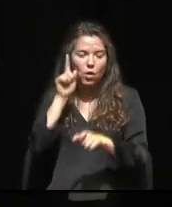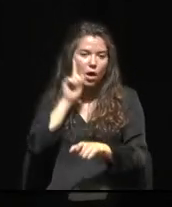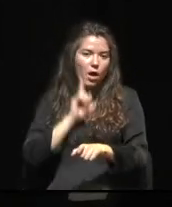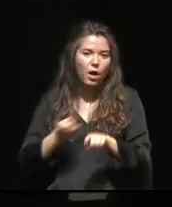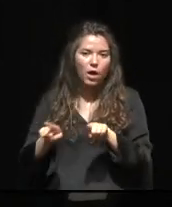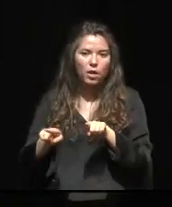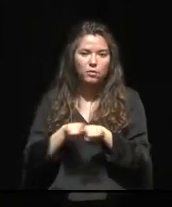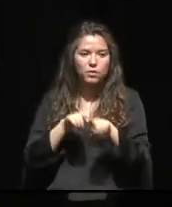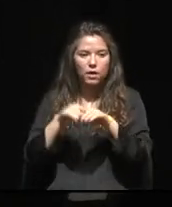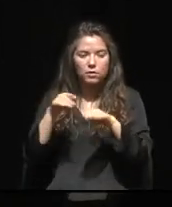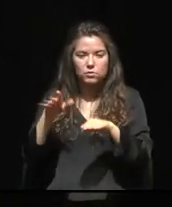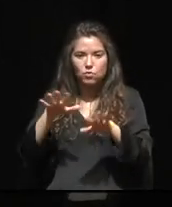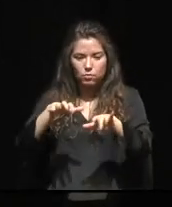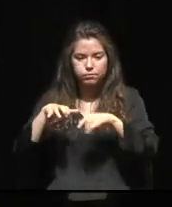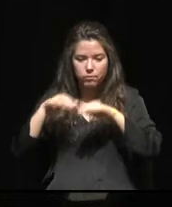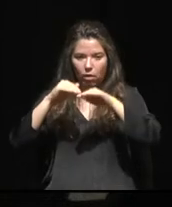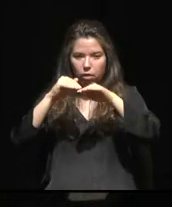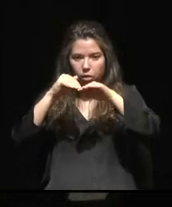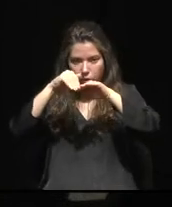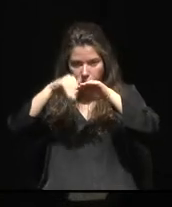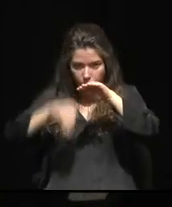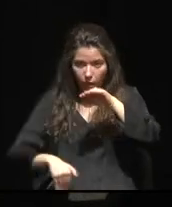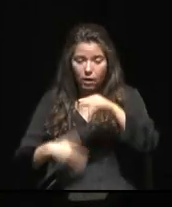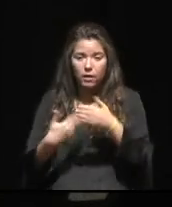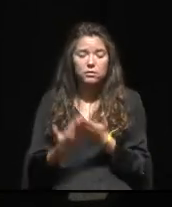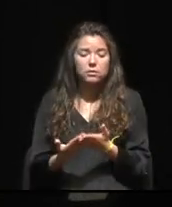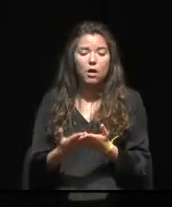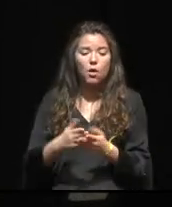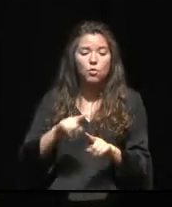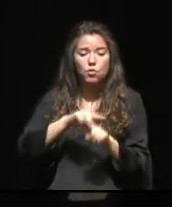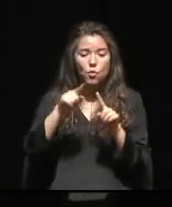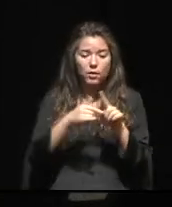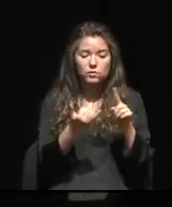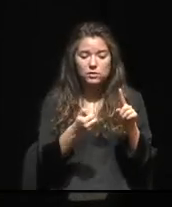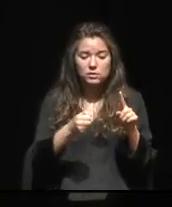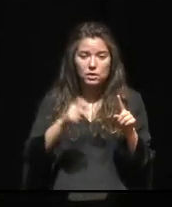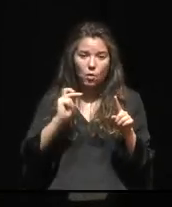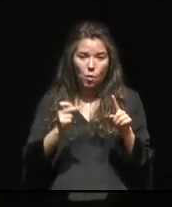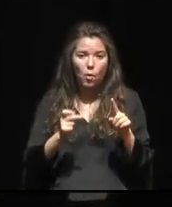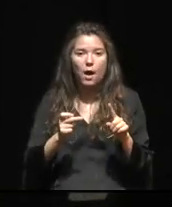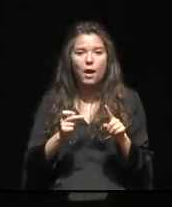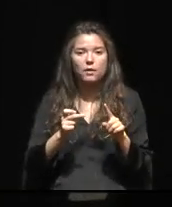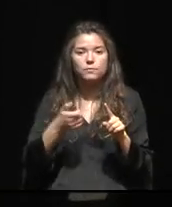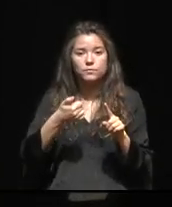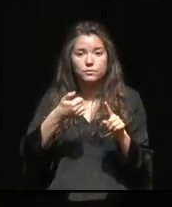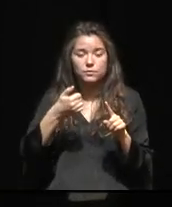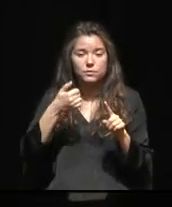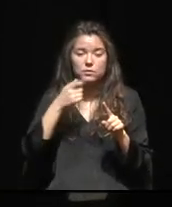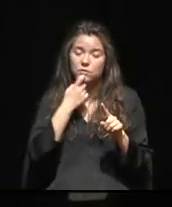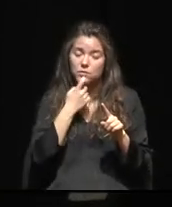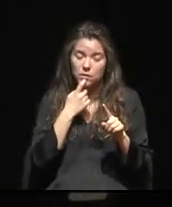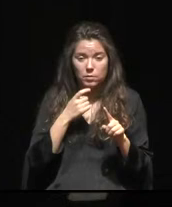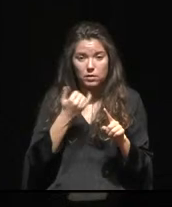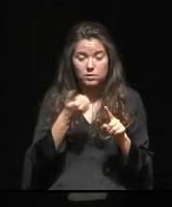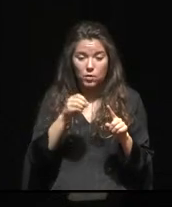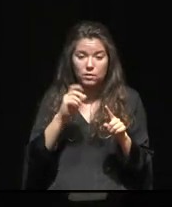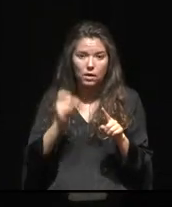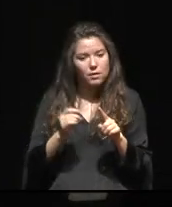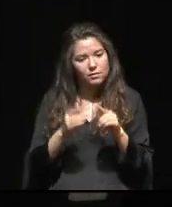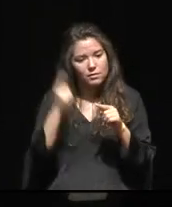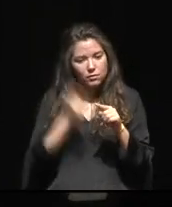nosso Parlamento no ano em que se cumprem os 50 anos do 25 de Abril a rota pela aquisição deis direitos Deia ser de